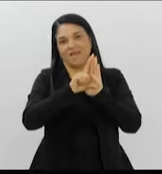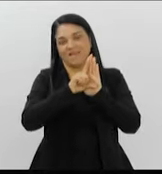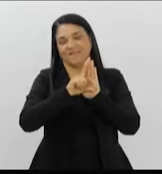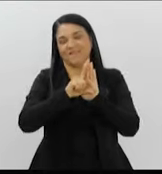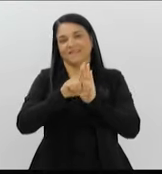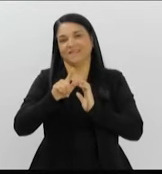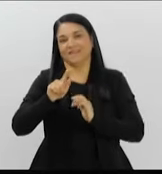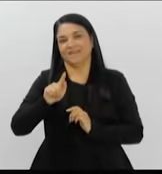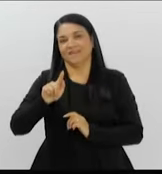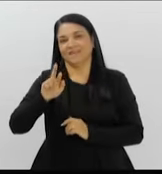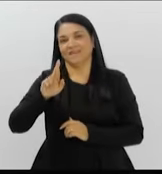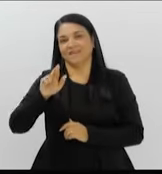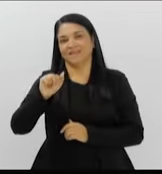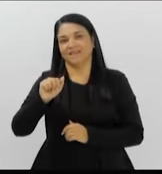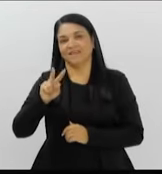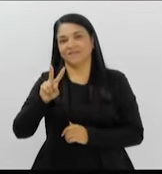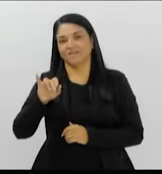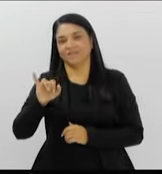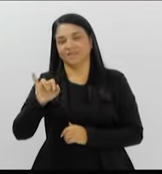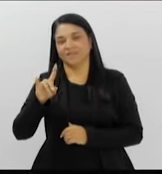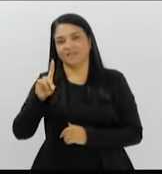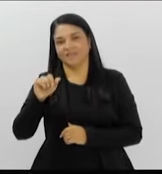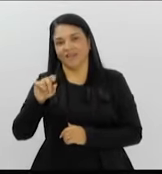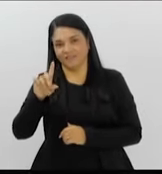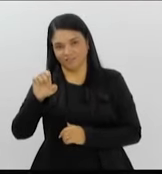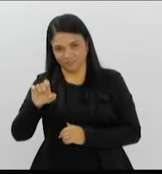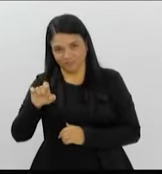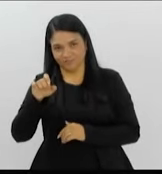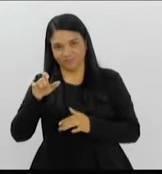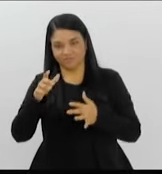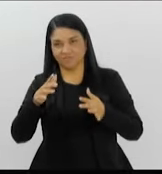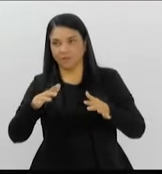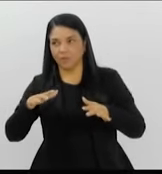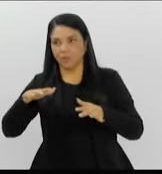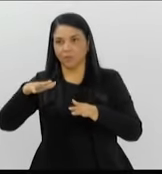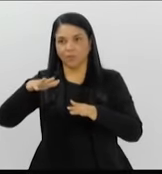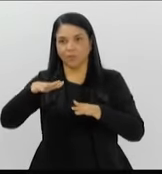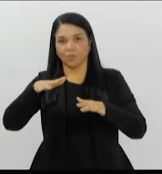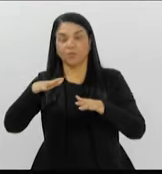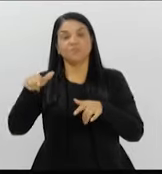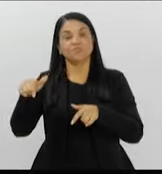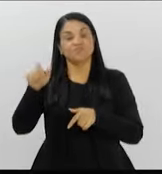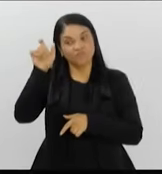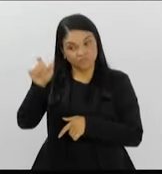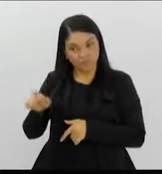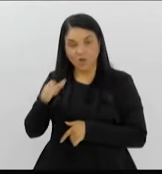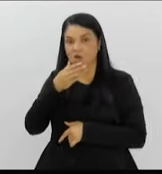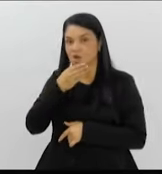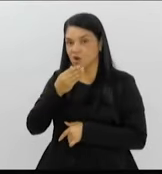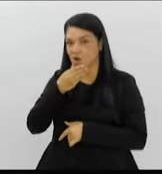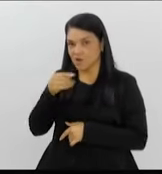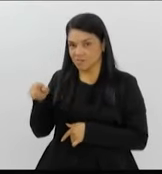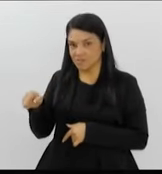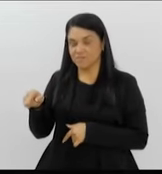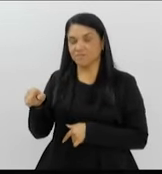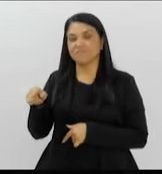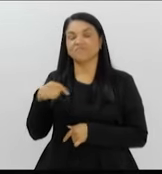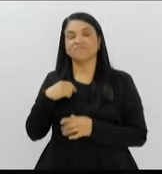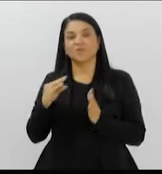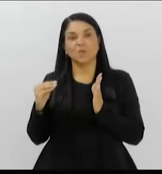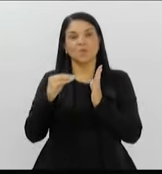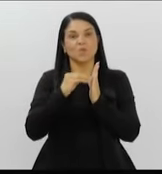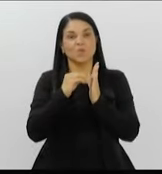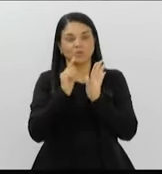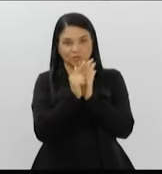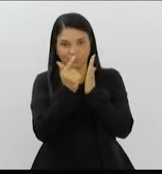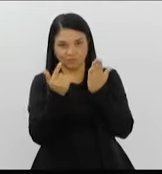gravidade. Podiam mudar a lei da gravidade. E ele cunhou, e fazia isso numa coluna,